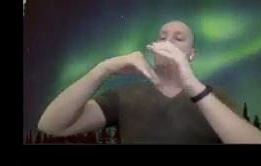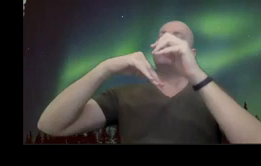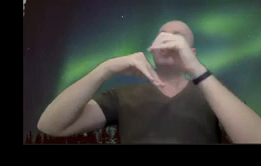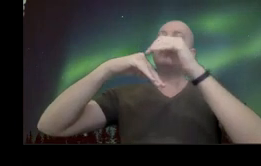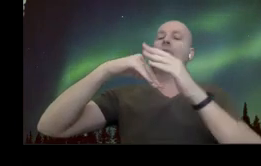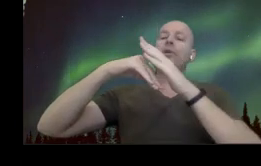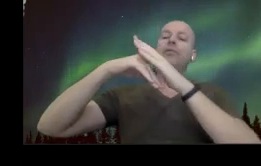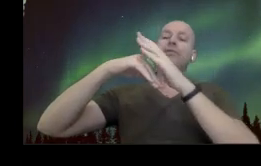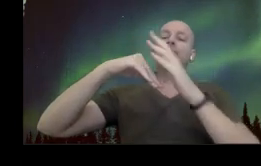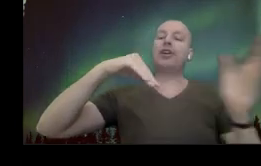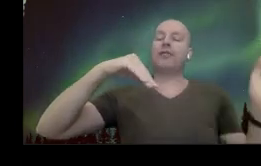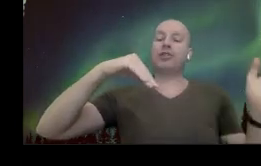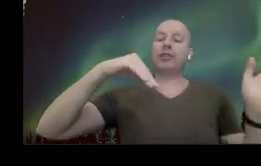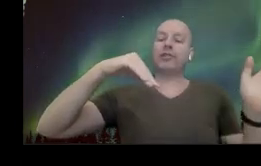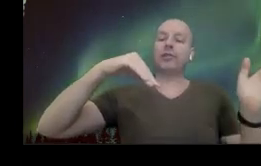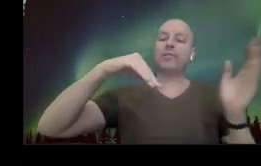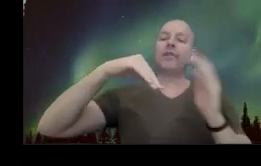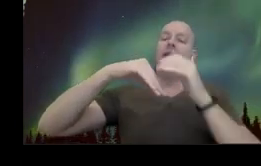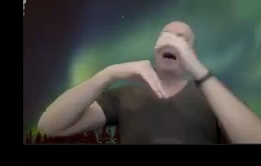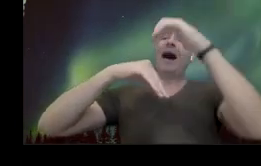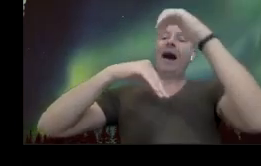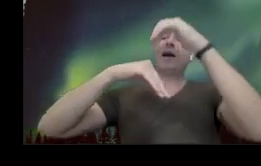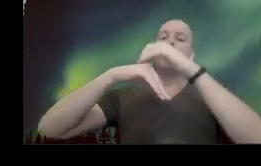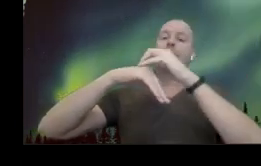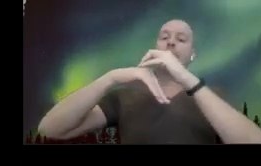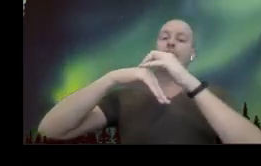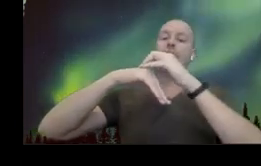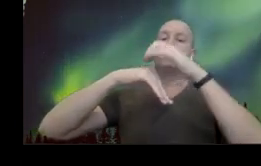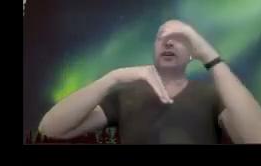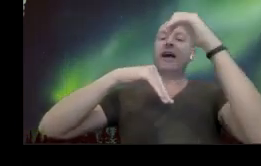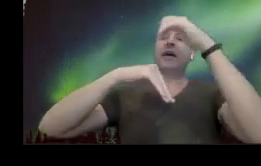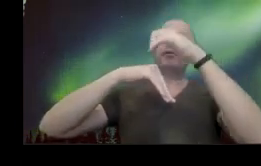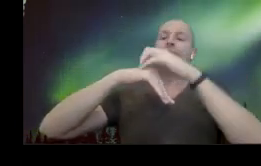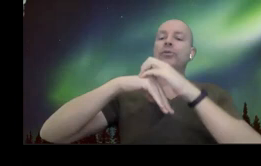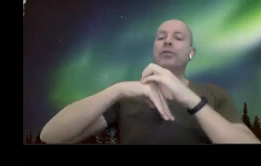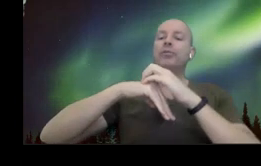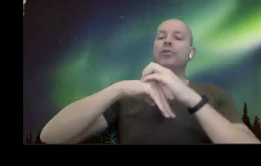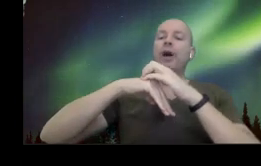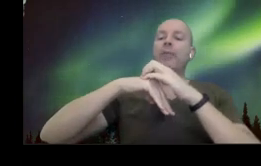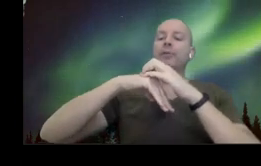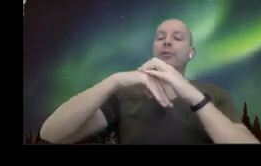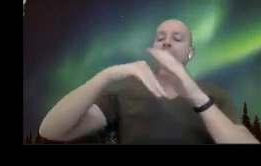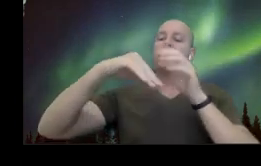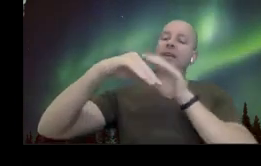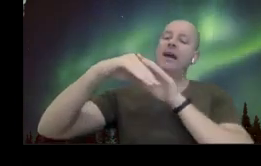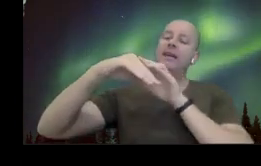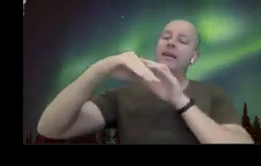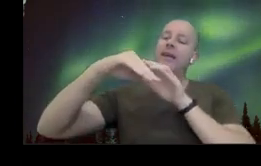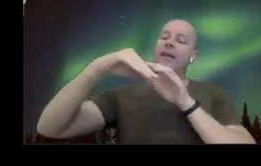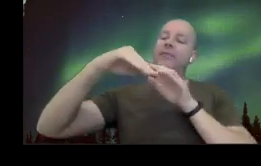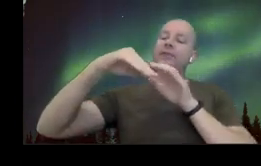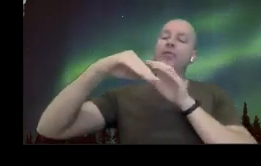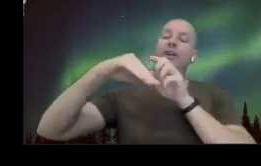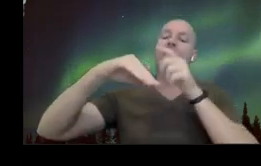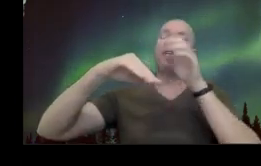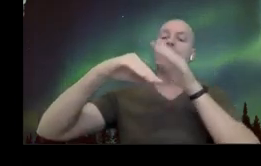cima. Só que quando você tira a vegetação, a água, quando chove, acaba infiltrando muito rápido. E